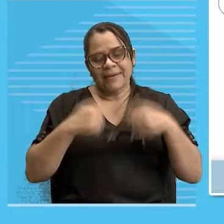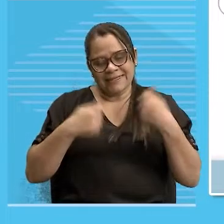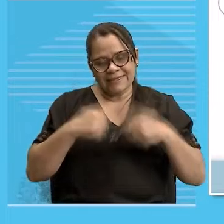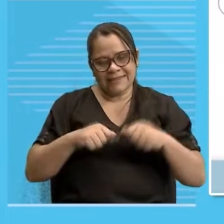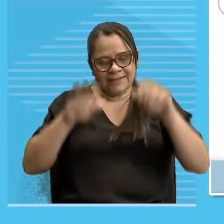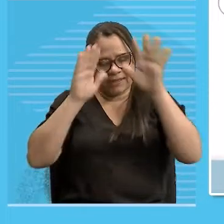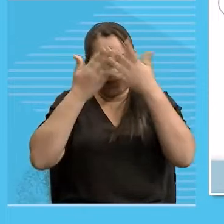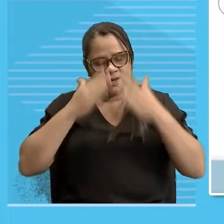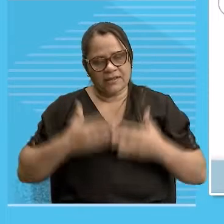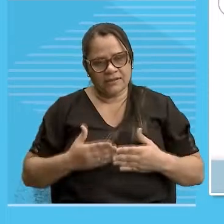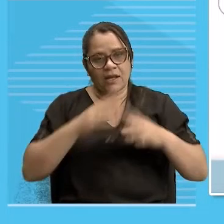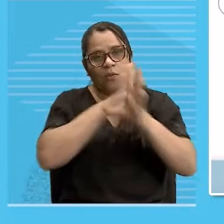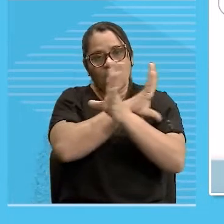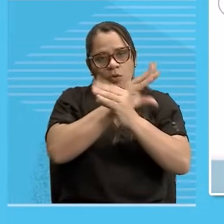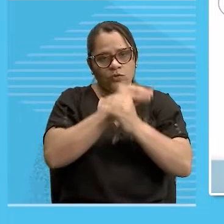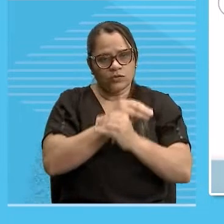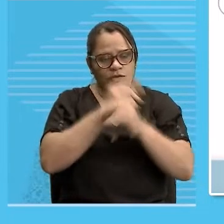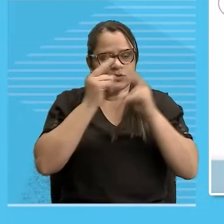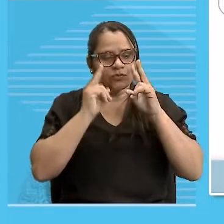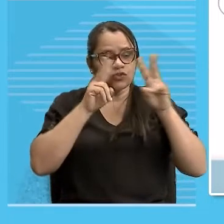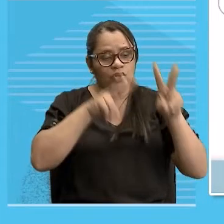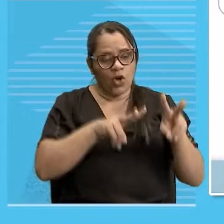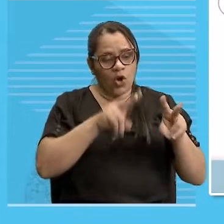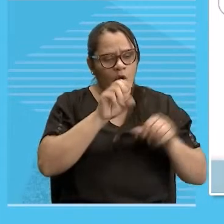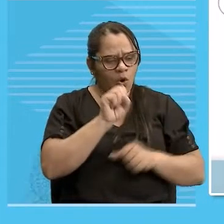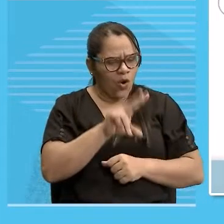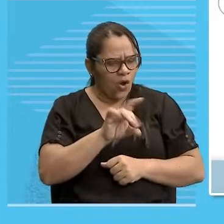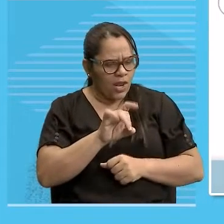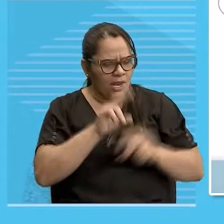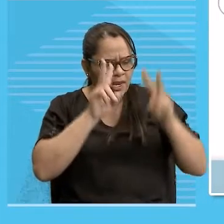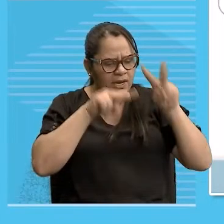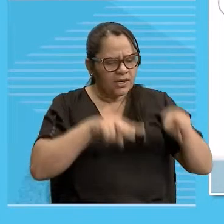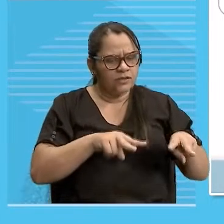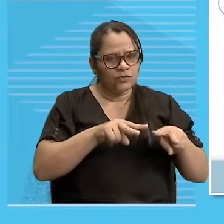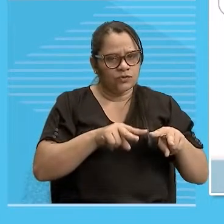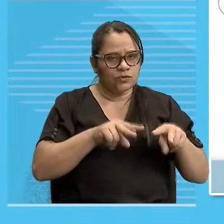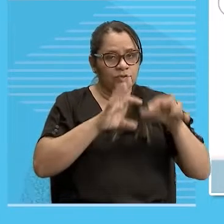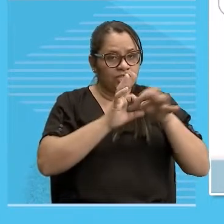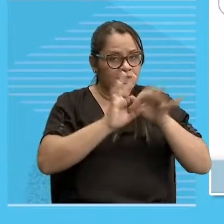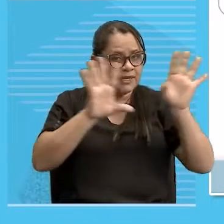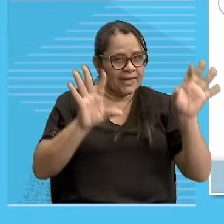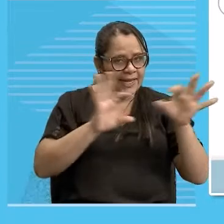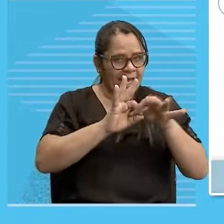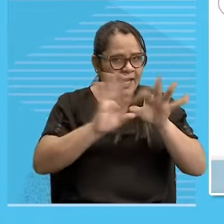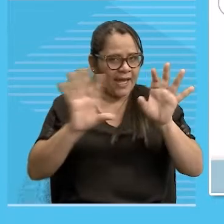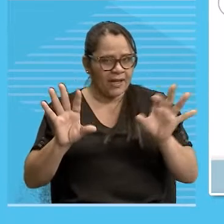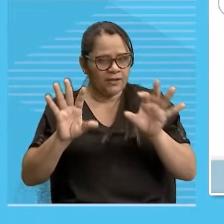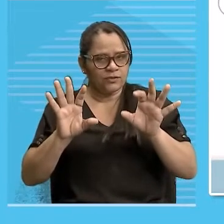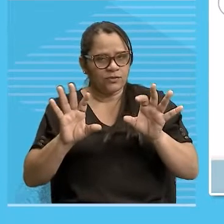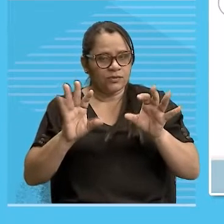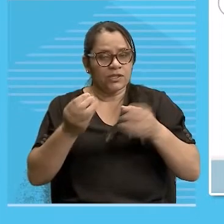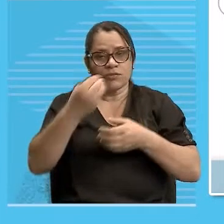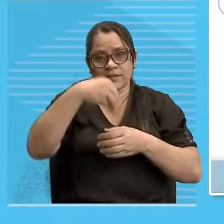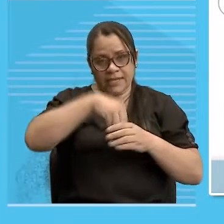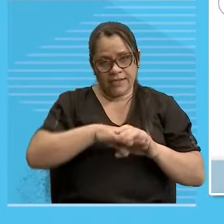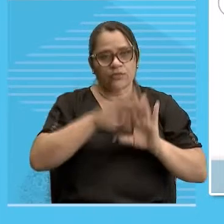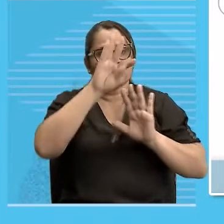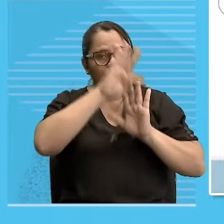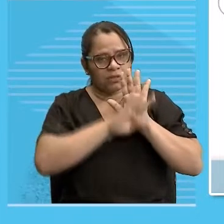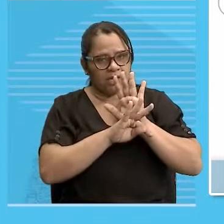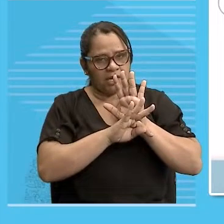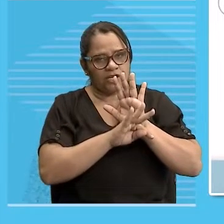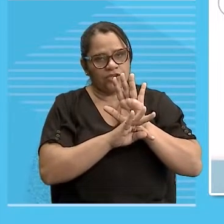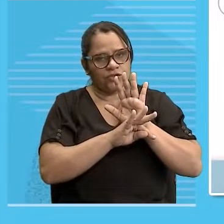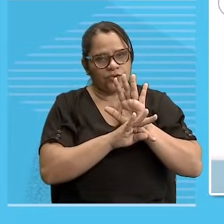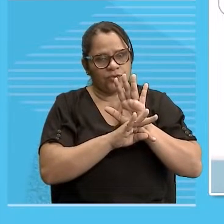uma conjunção meramente olhando como um elemento solto, tá? Sem estar inserida, que eu quero dizer,